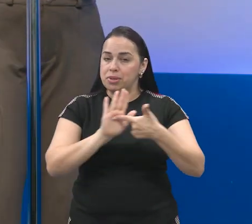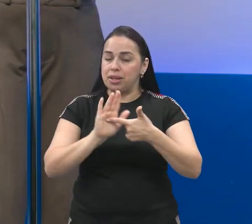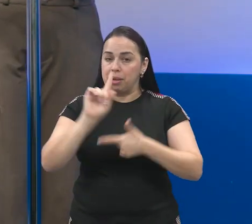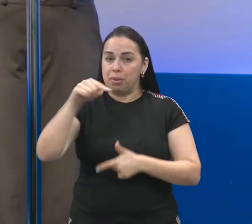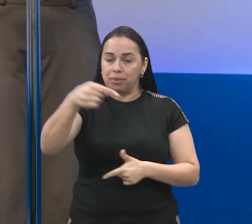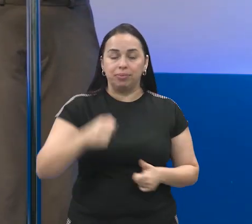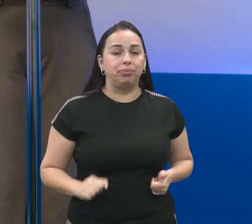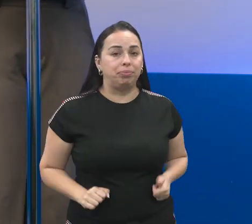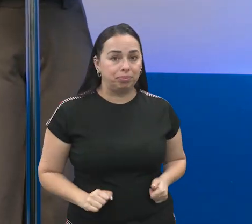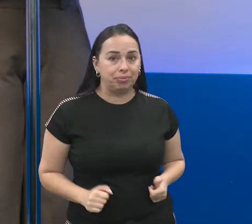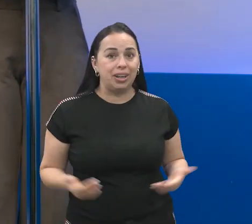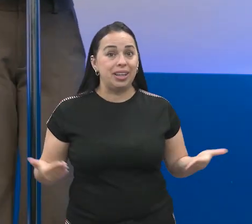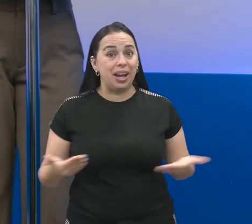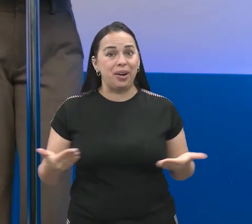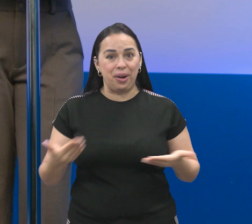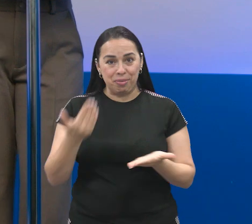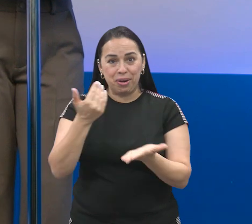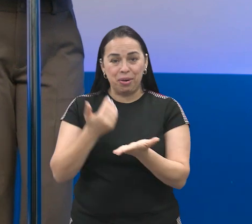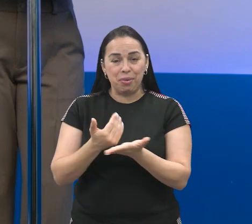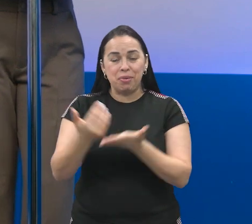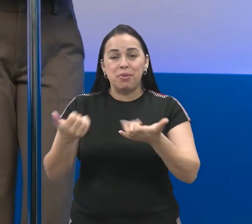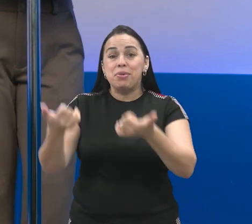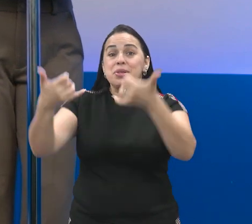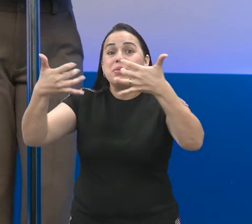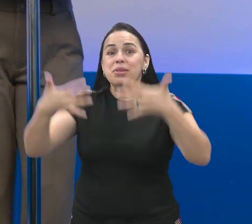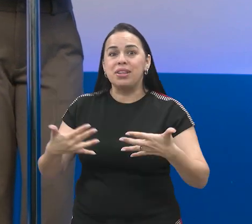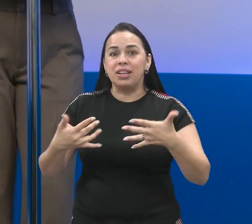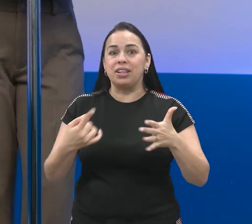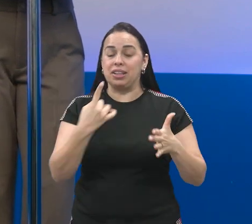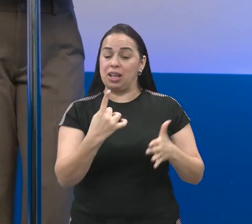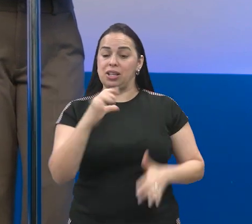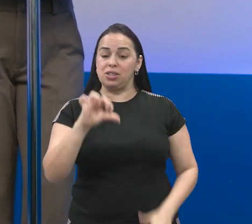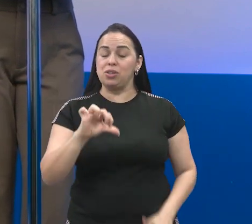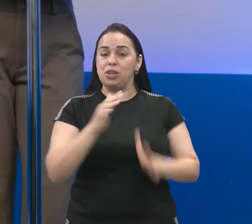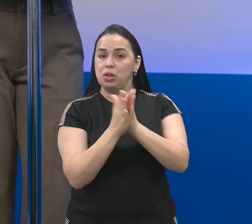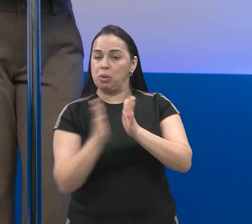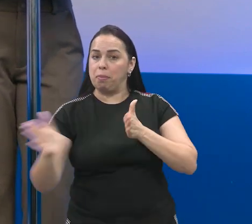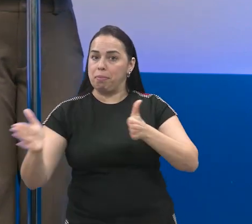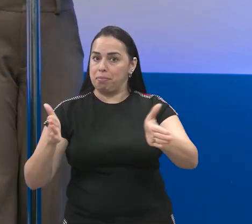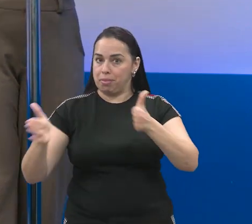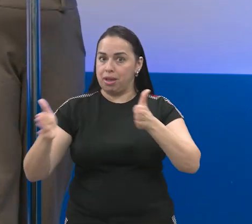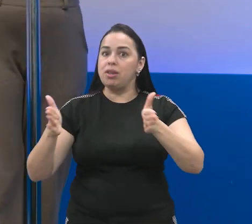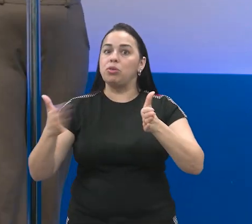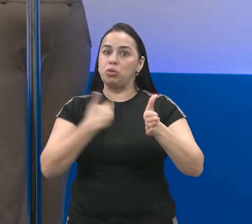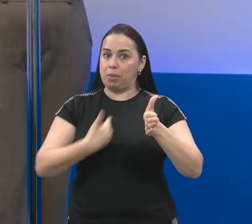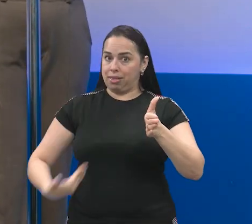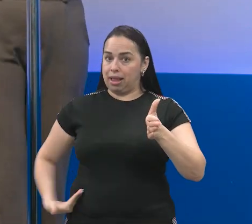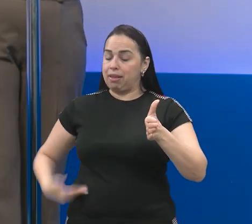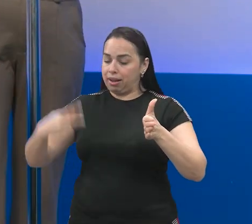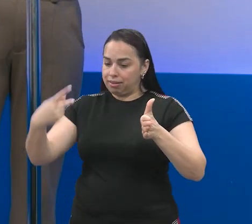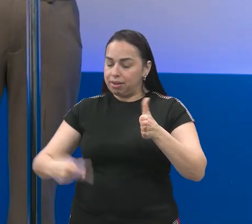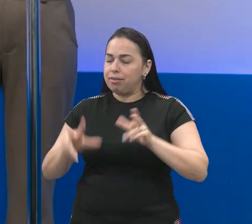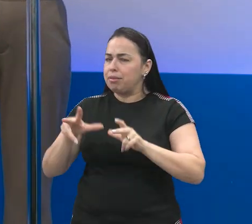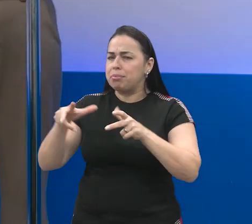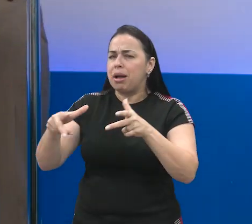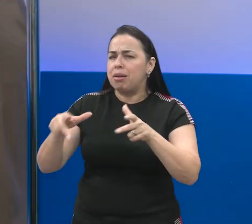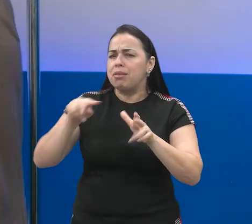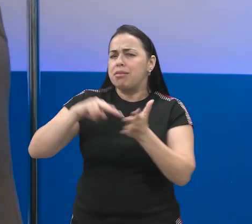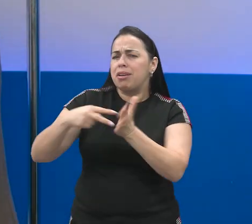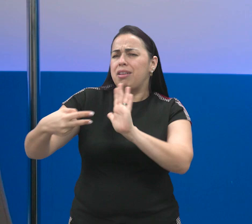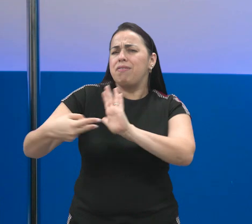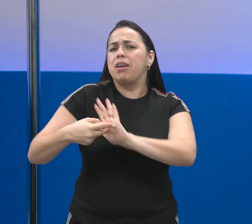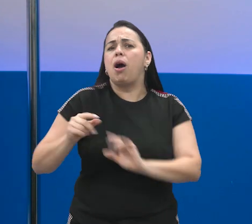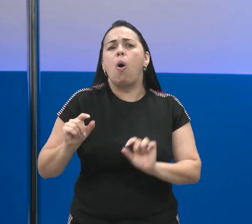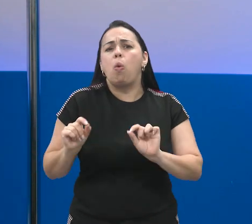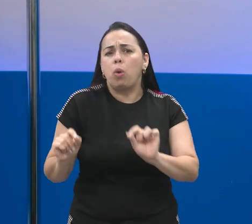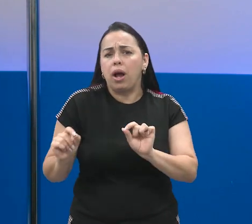gente mostra daqui a pouquinho. E para começar o boletim, vamos falar da 19ª Legislatura da Câmara Municipal. E o que